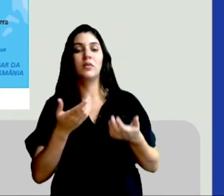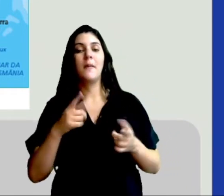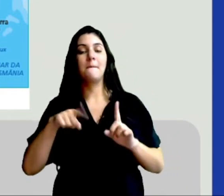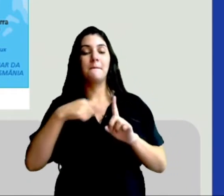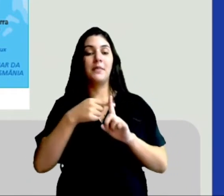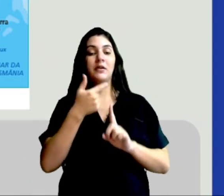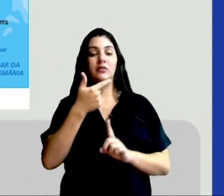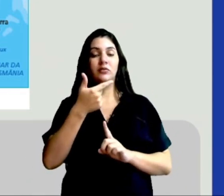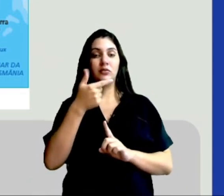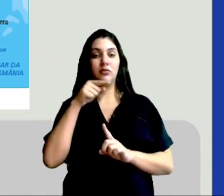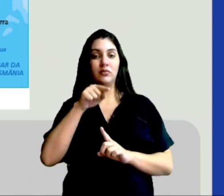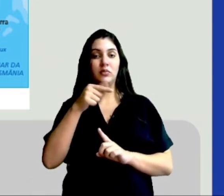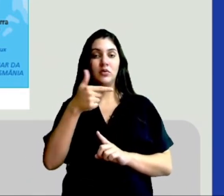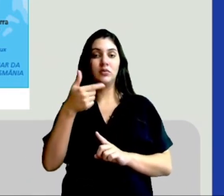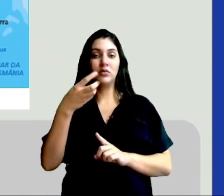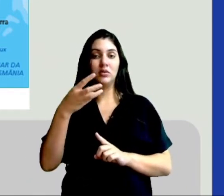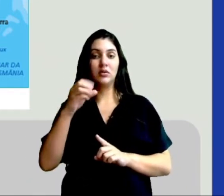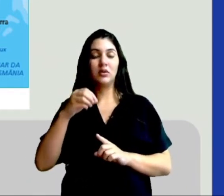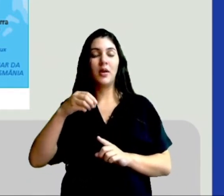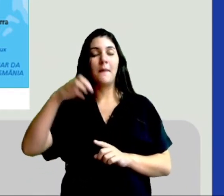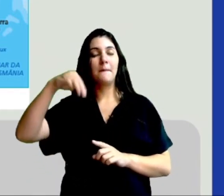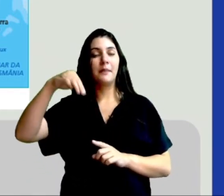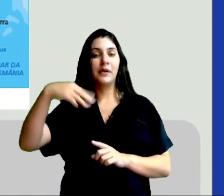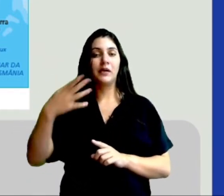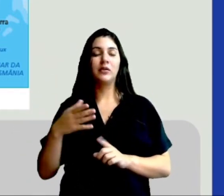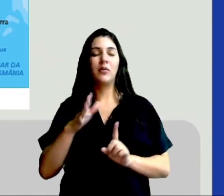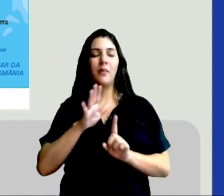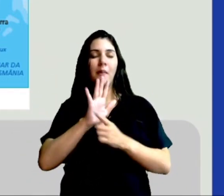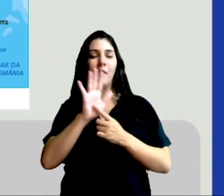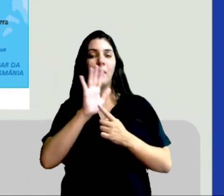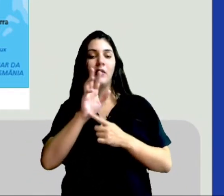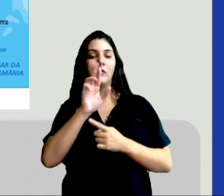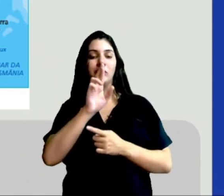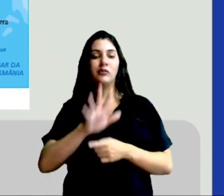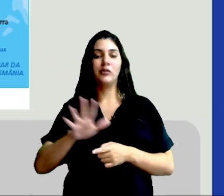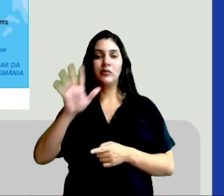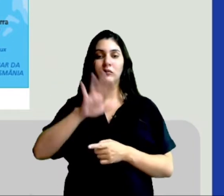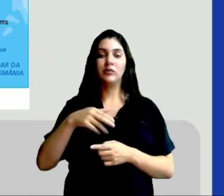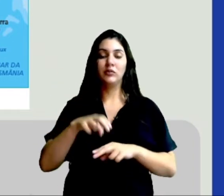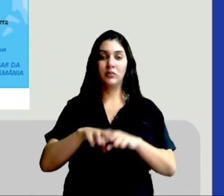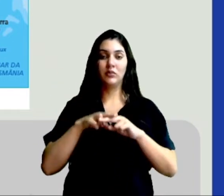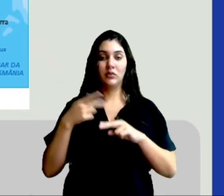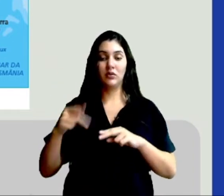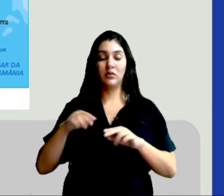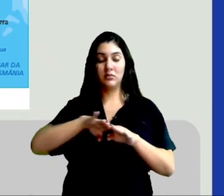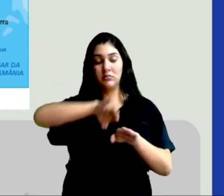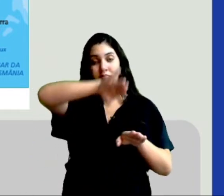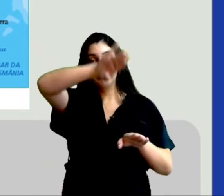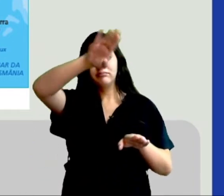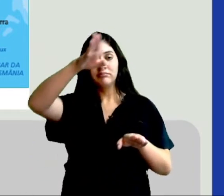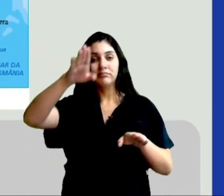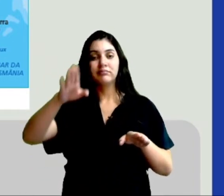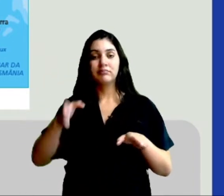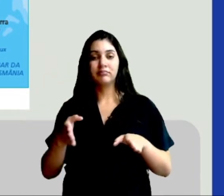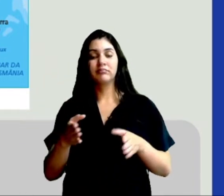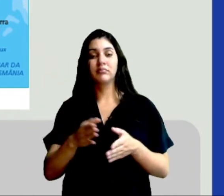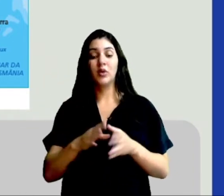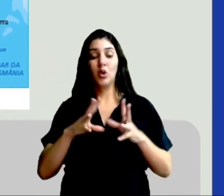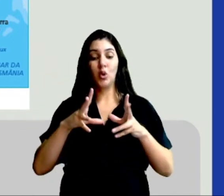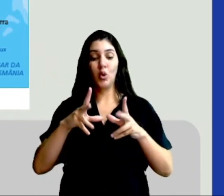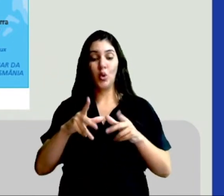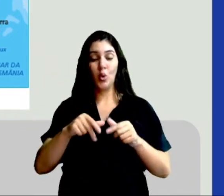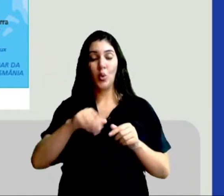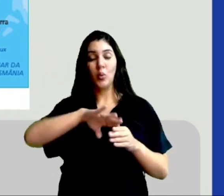mais de 2.230 metros, é o que se destaca no relevo, por conta da sua altitude, é o mais alto de todo o